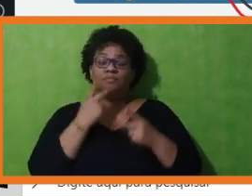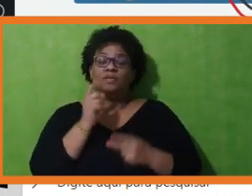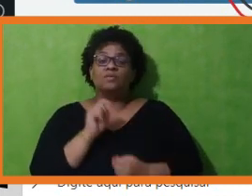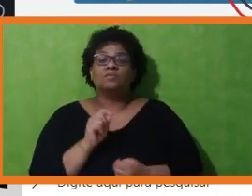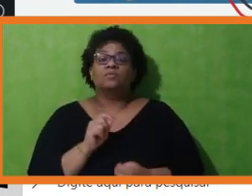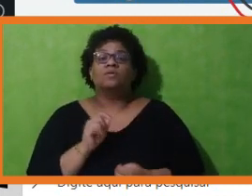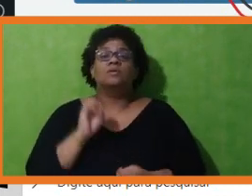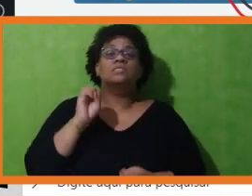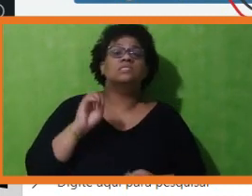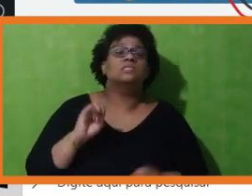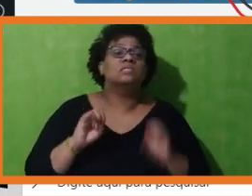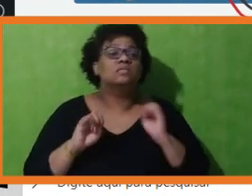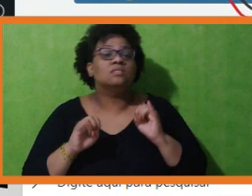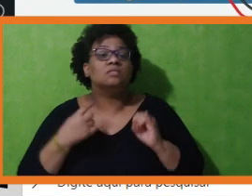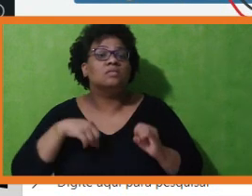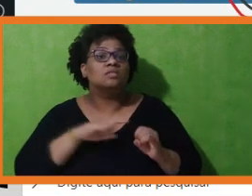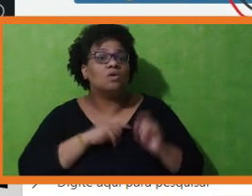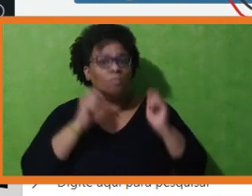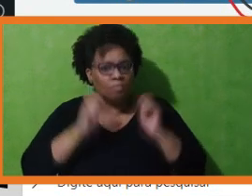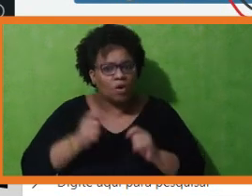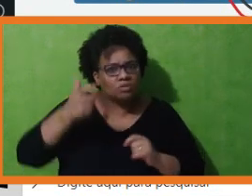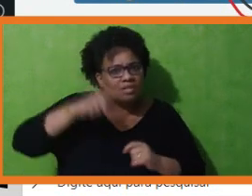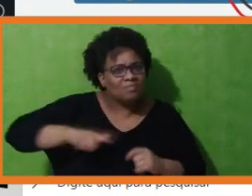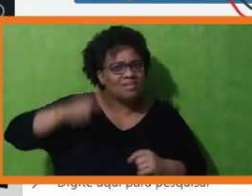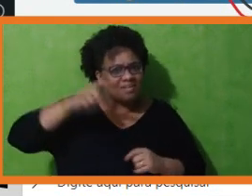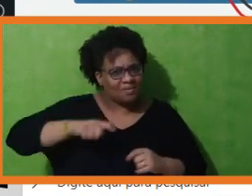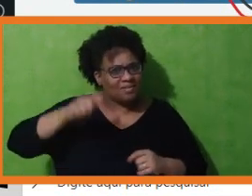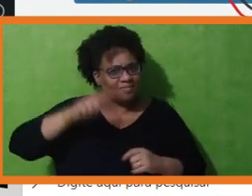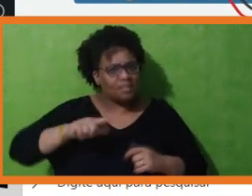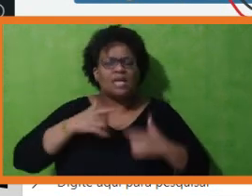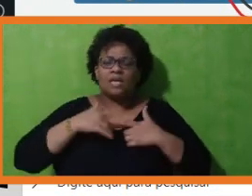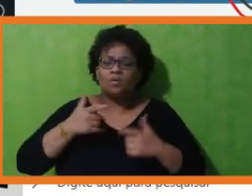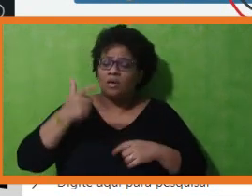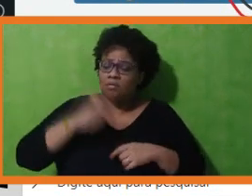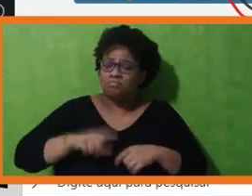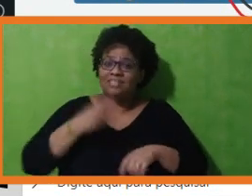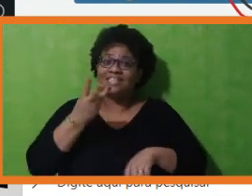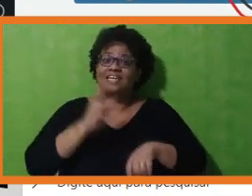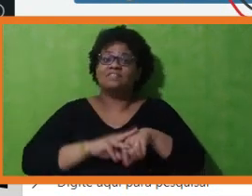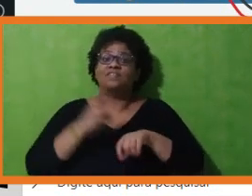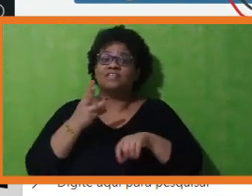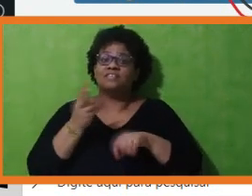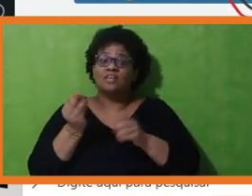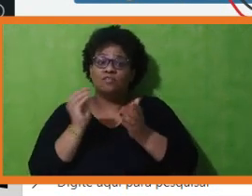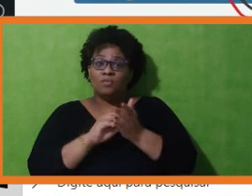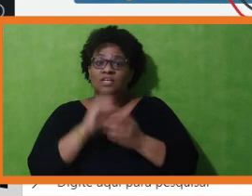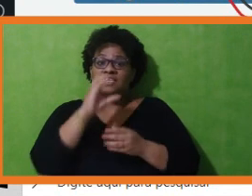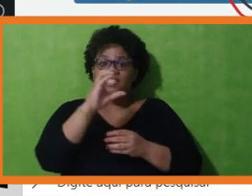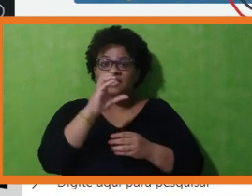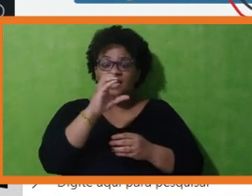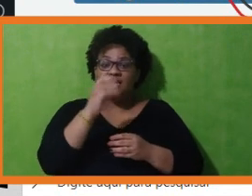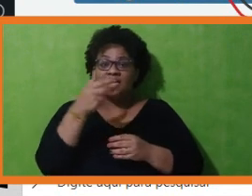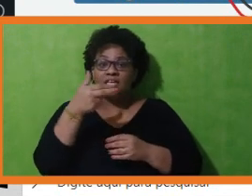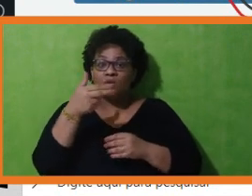declaro nossa condição para que esse for se repita. Então eu quero que se repita 3 vezes. Então eu vou colocar